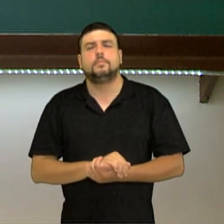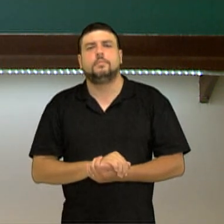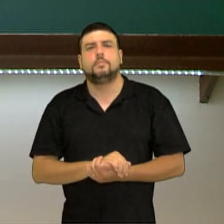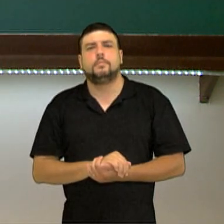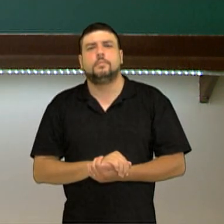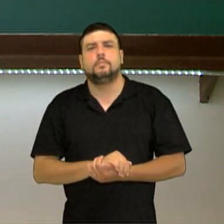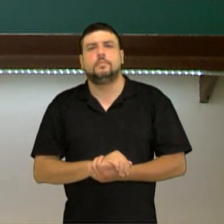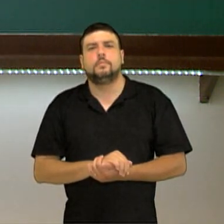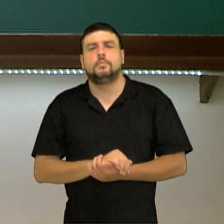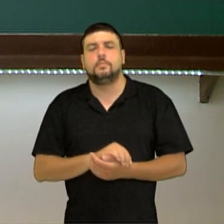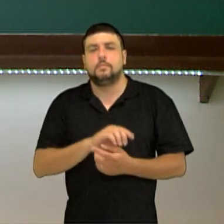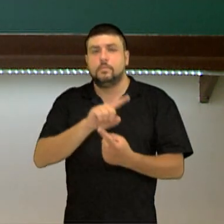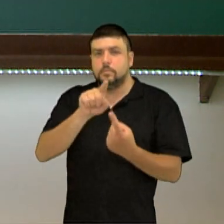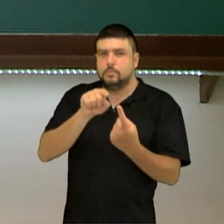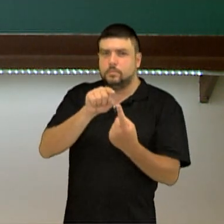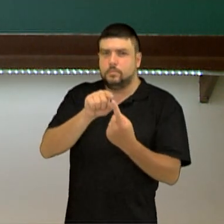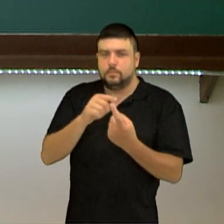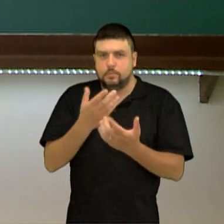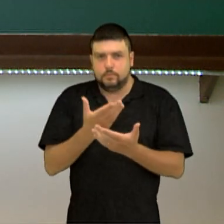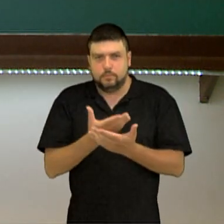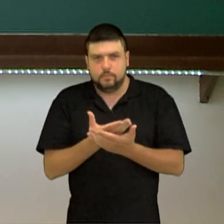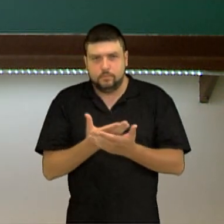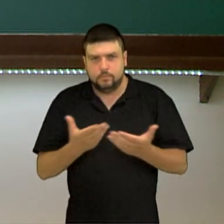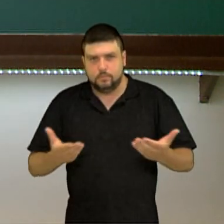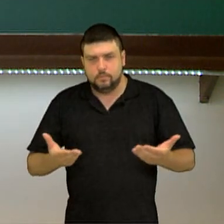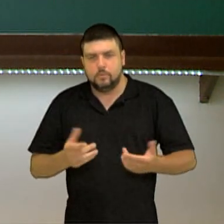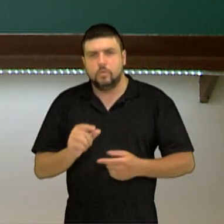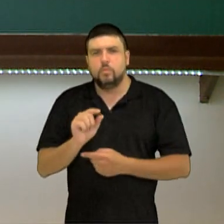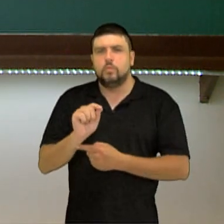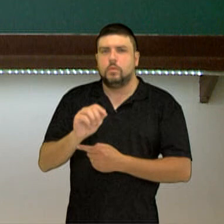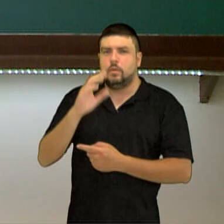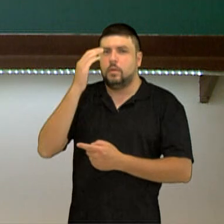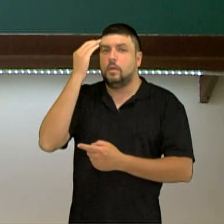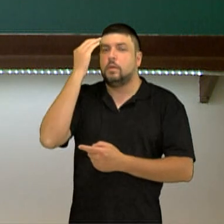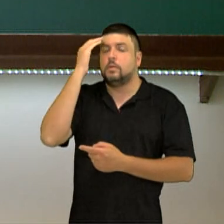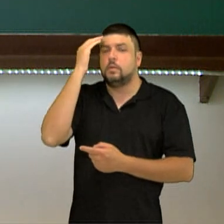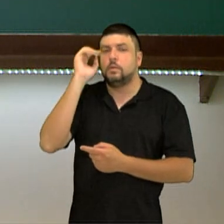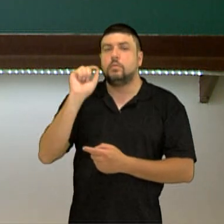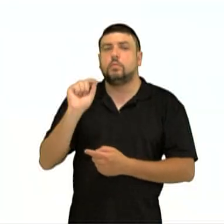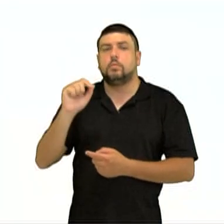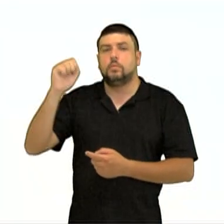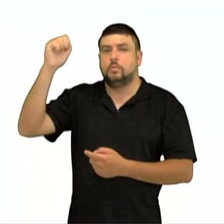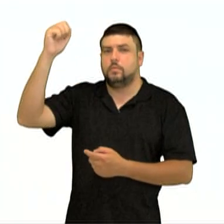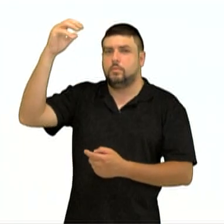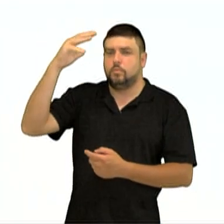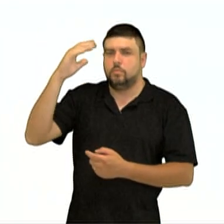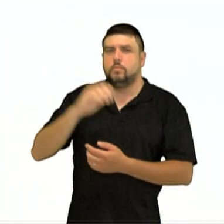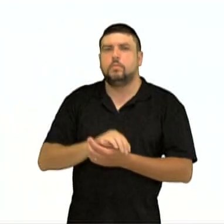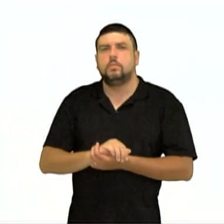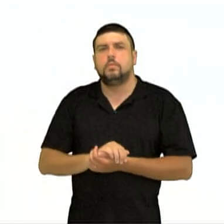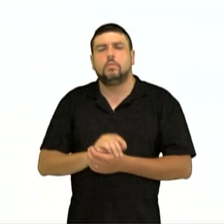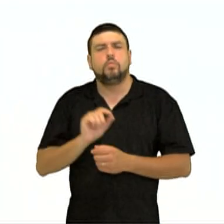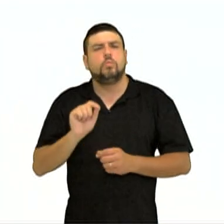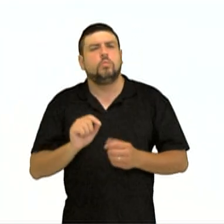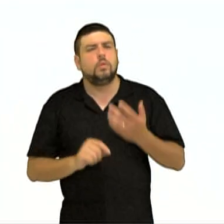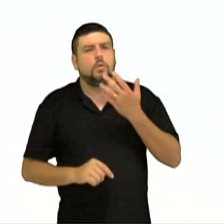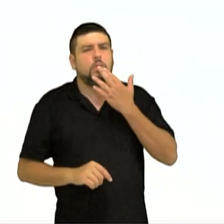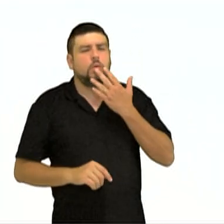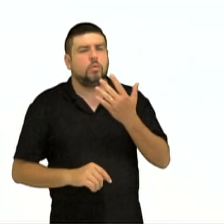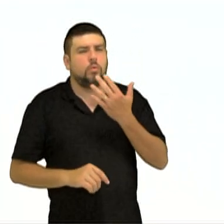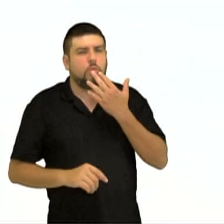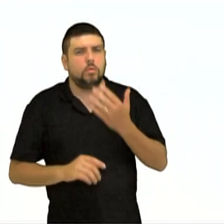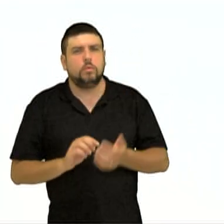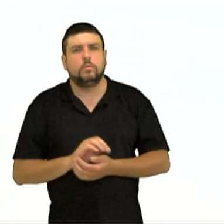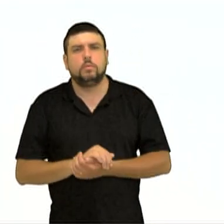O objetivo dessa aula de hoje é entender o que é luz e o que é cor e